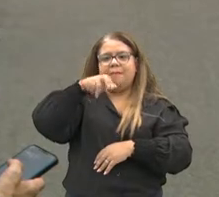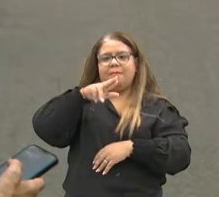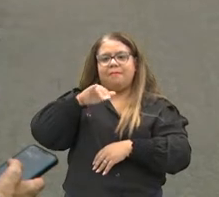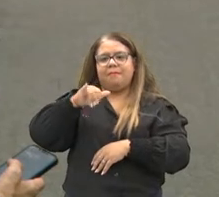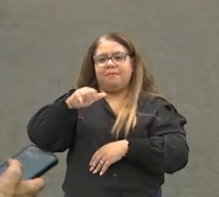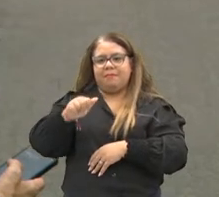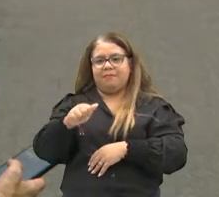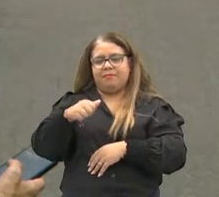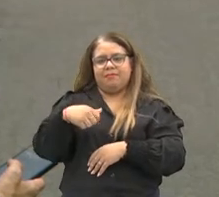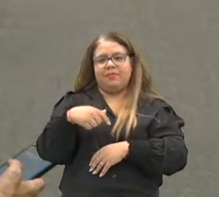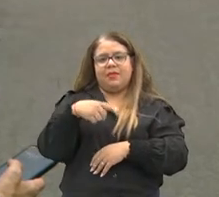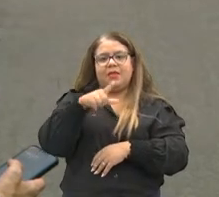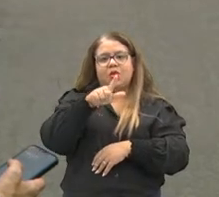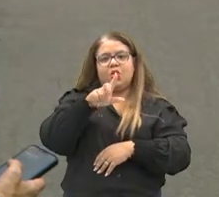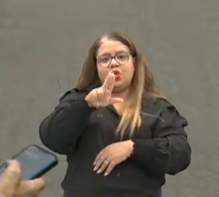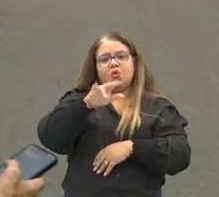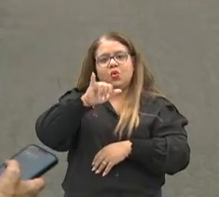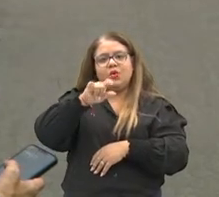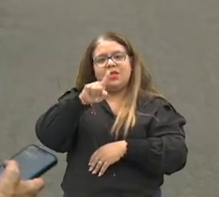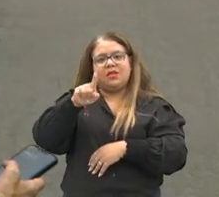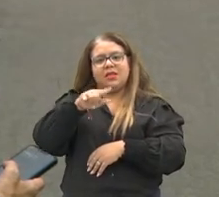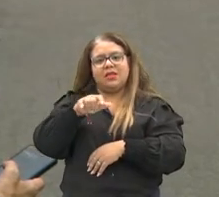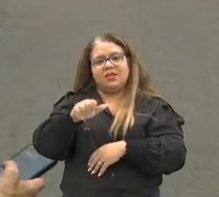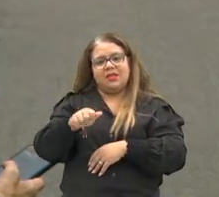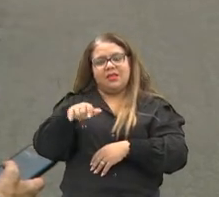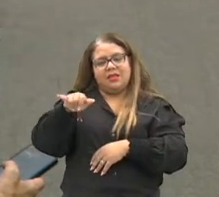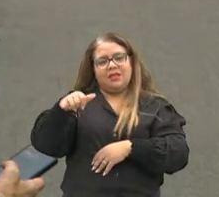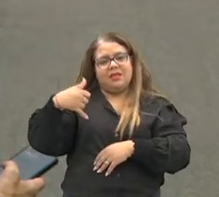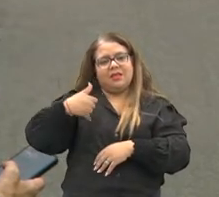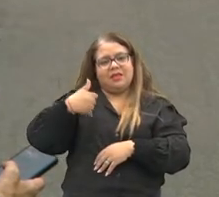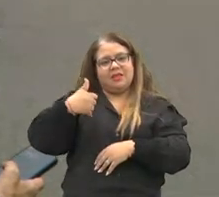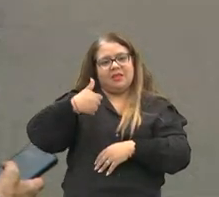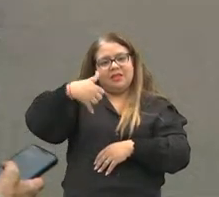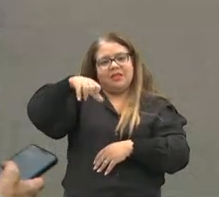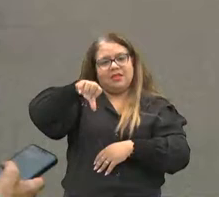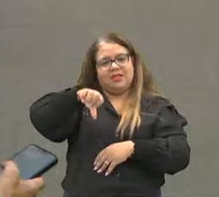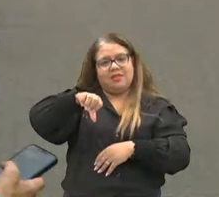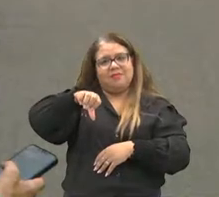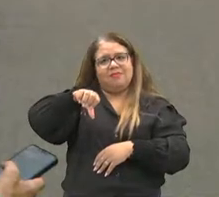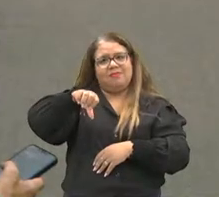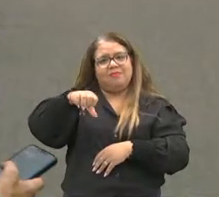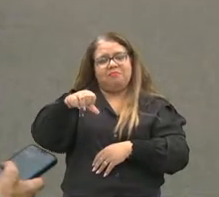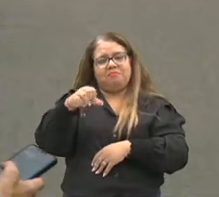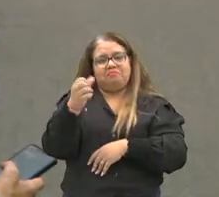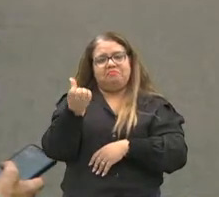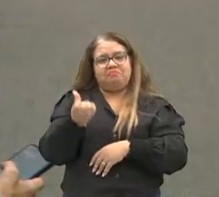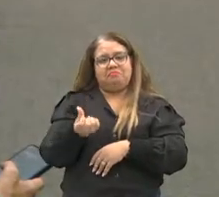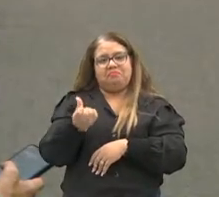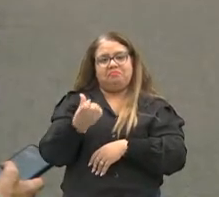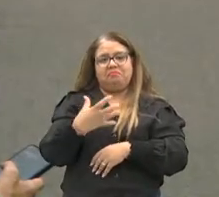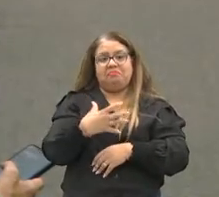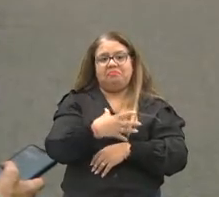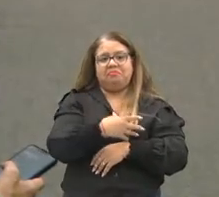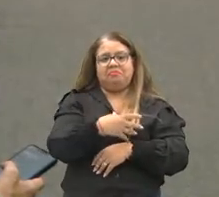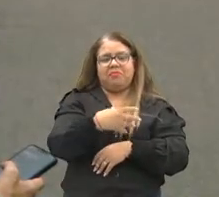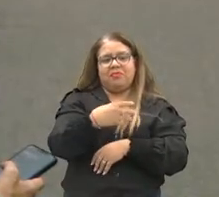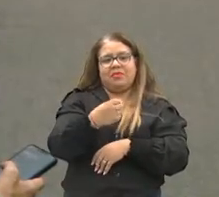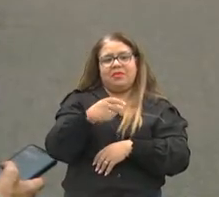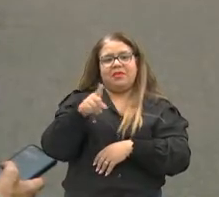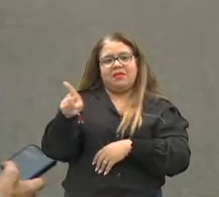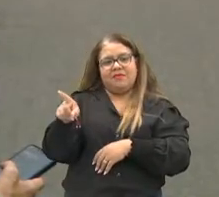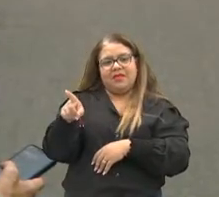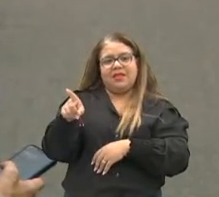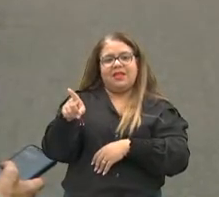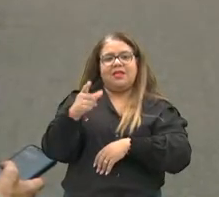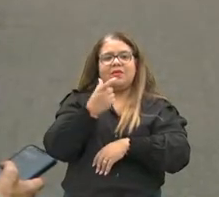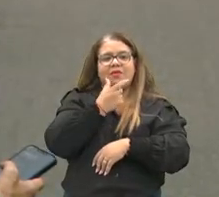de Almeida, que aos seus 96 anos de idade, continua viva e saudável lá no Rio de